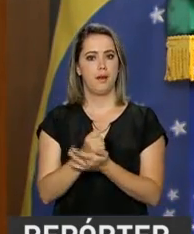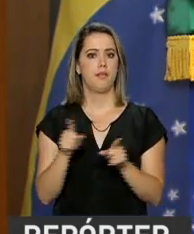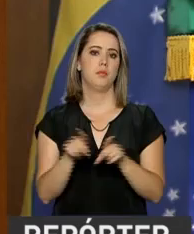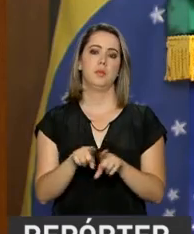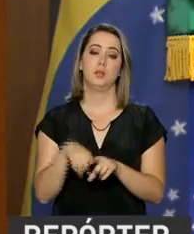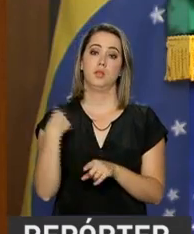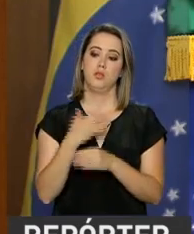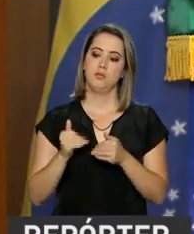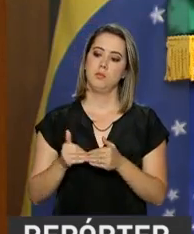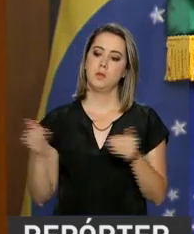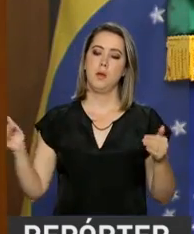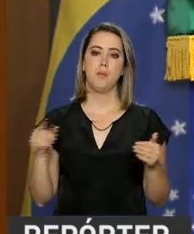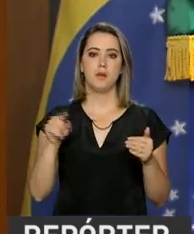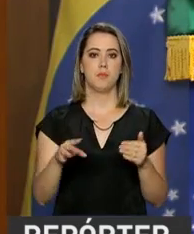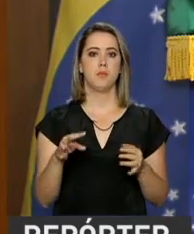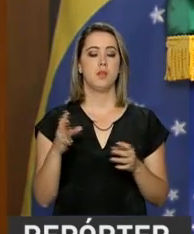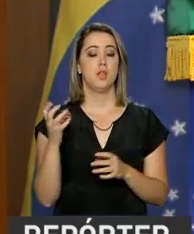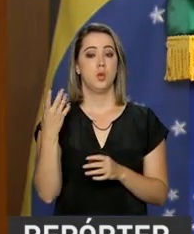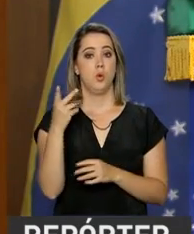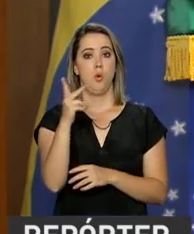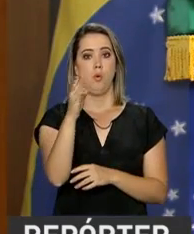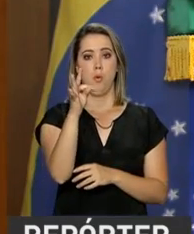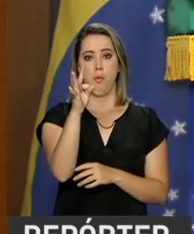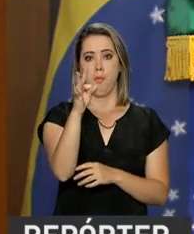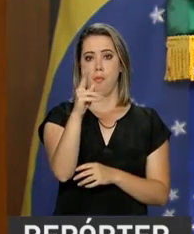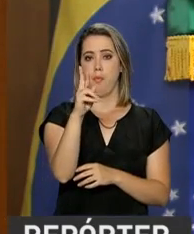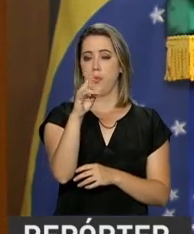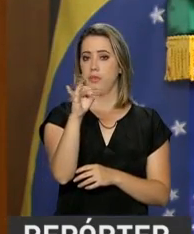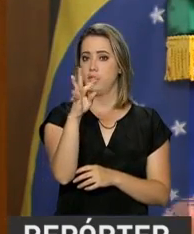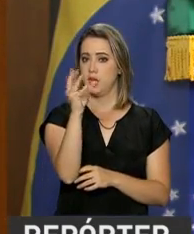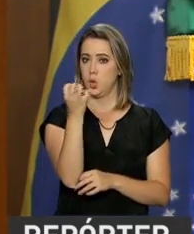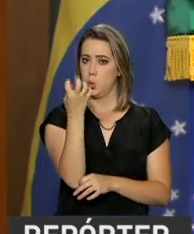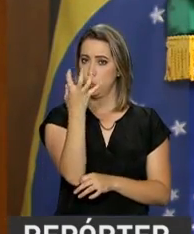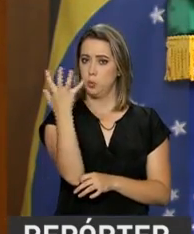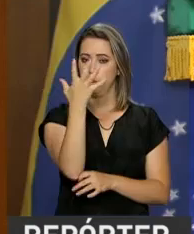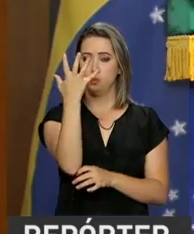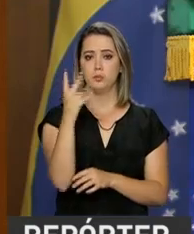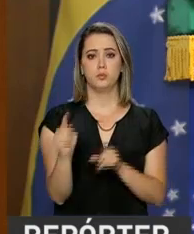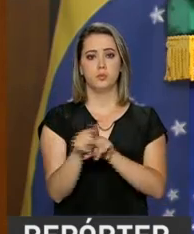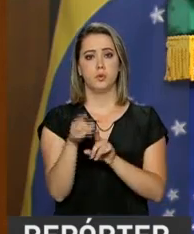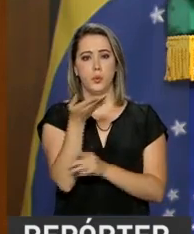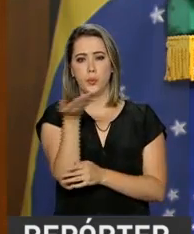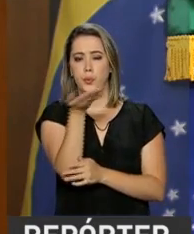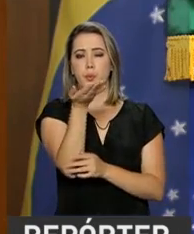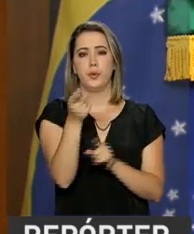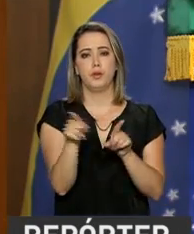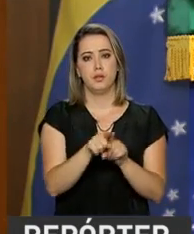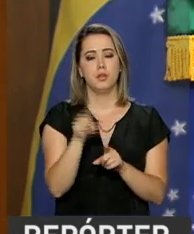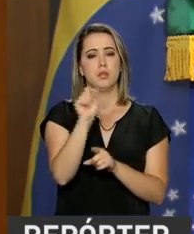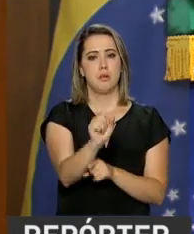então nós estamos abrindo o mercado pro trigo Russo o pescado Russo também em breve será encontrado nas prateleiras eh no